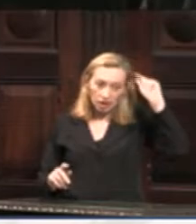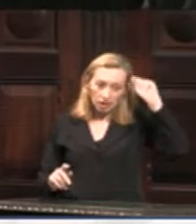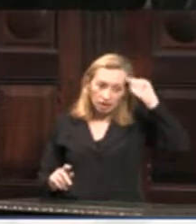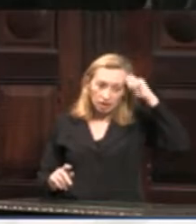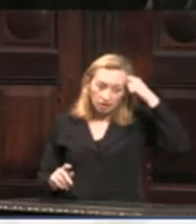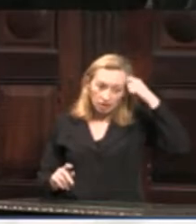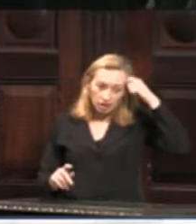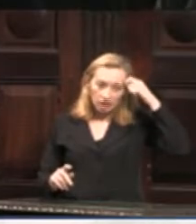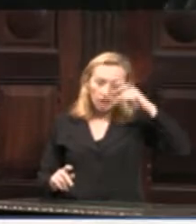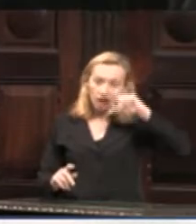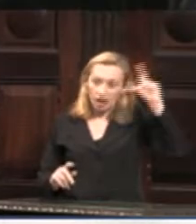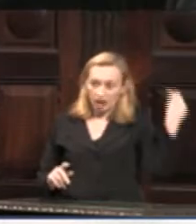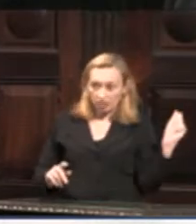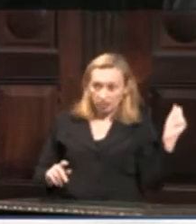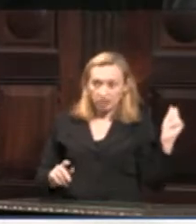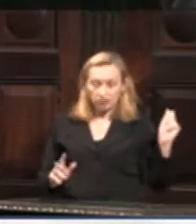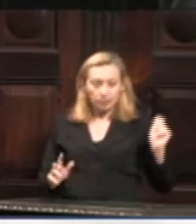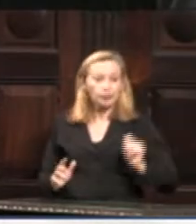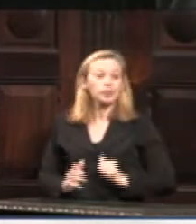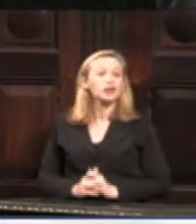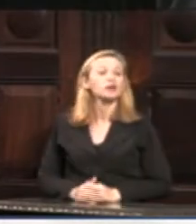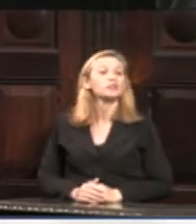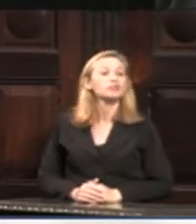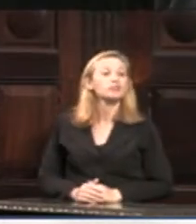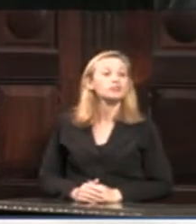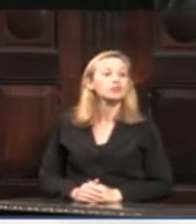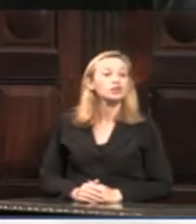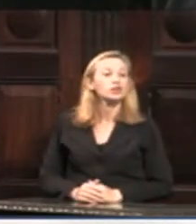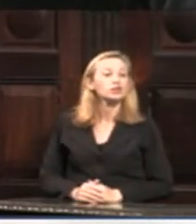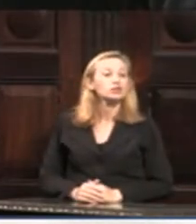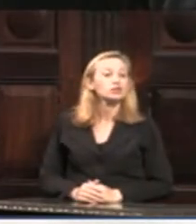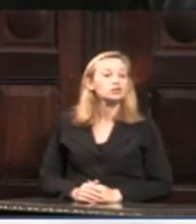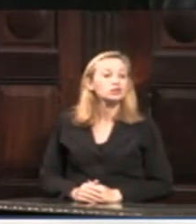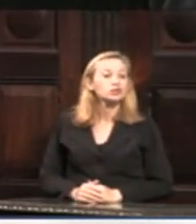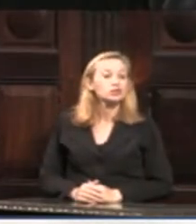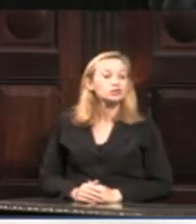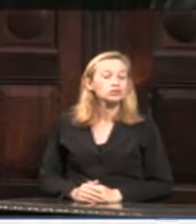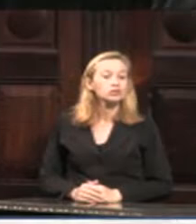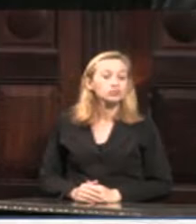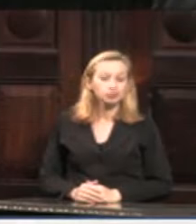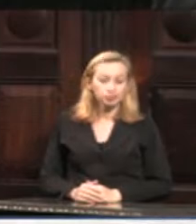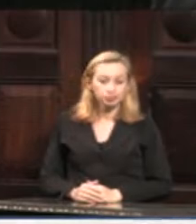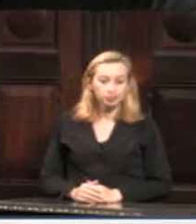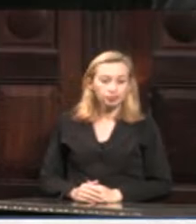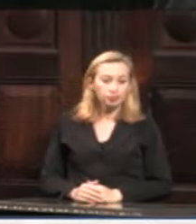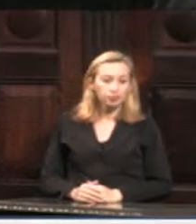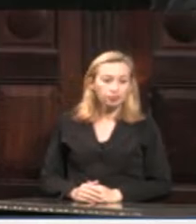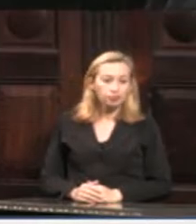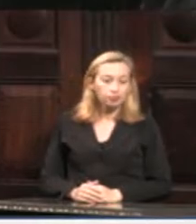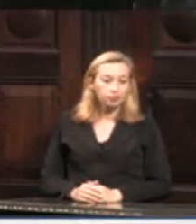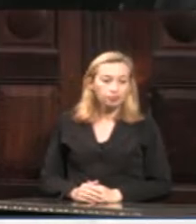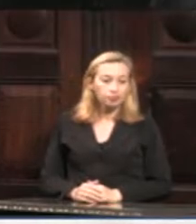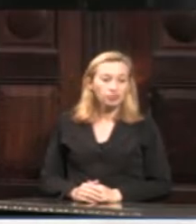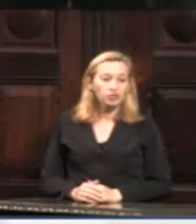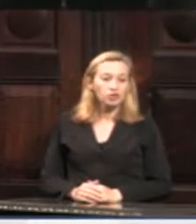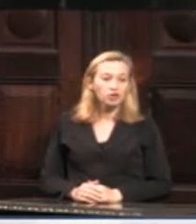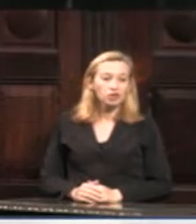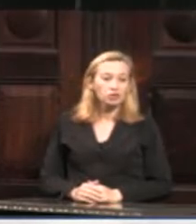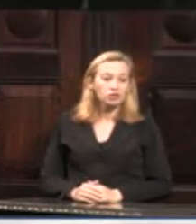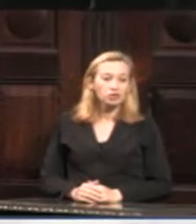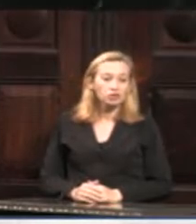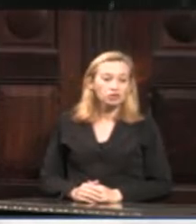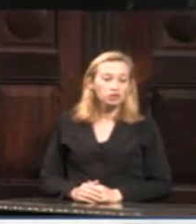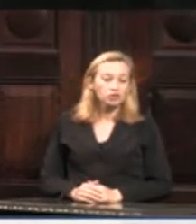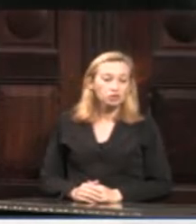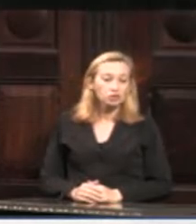Se fosse na publicidade de uma maneira geral, seria inconstitucional, porque seria